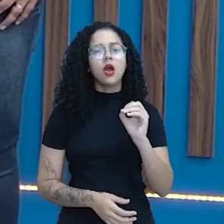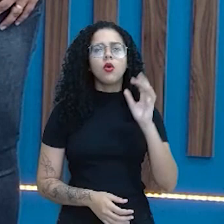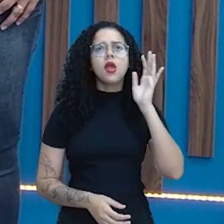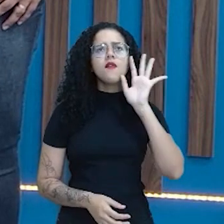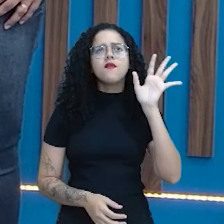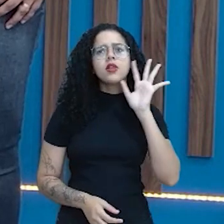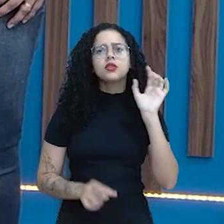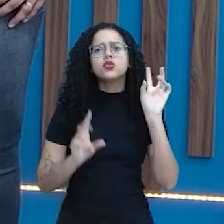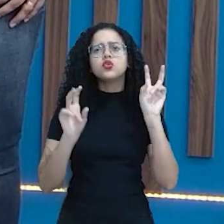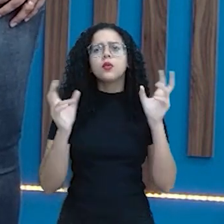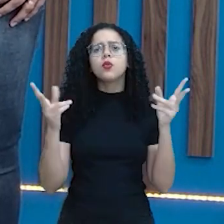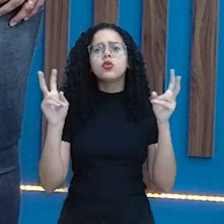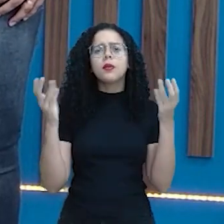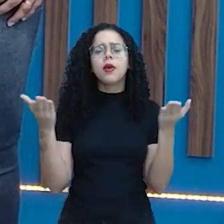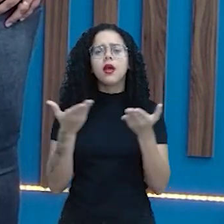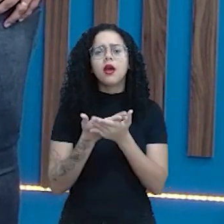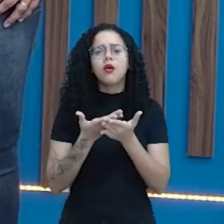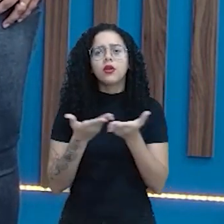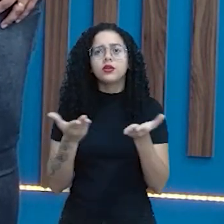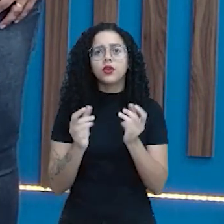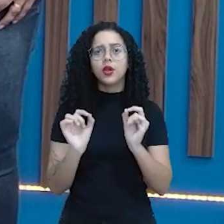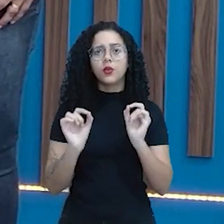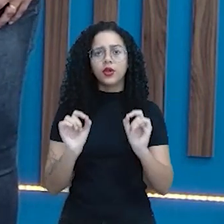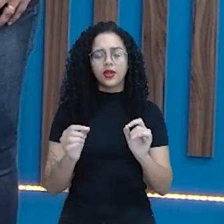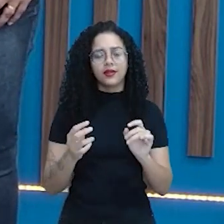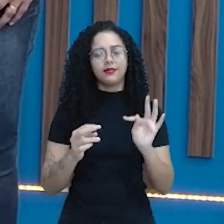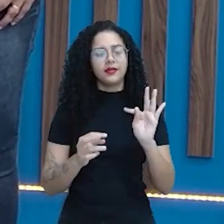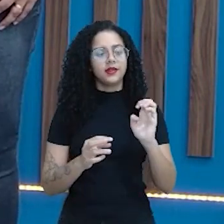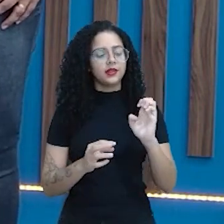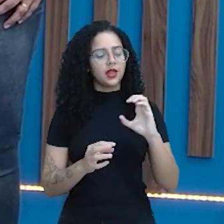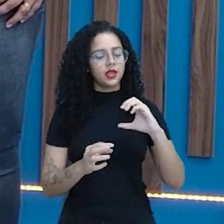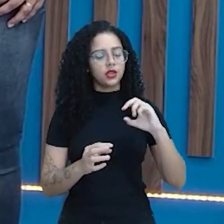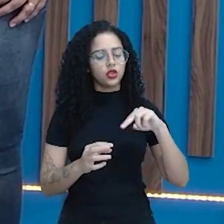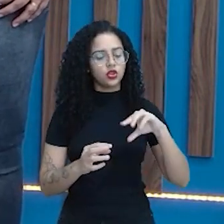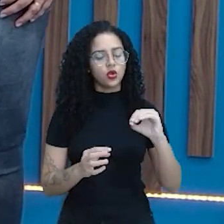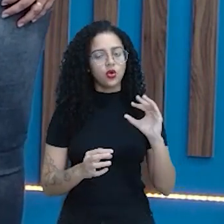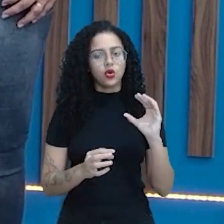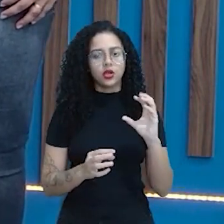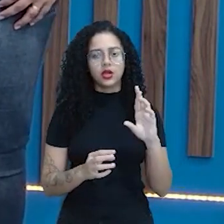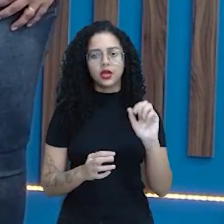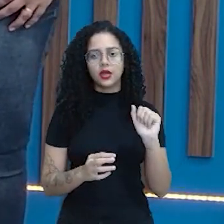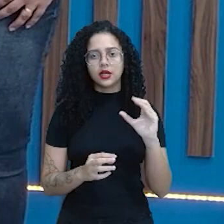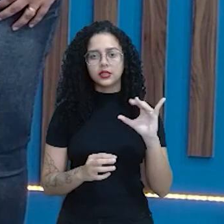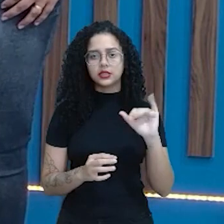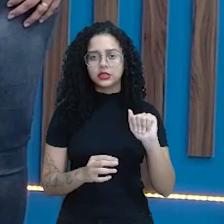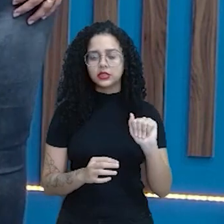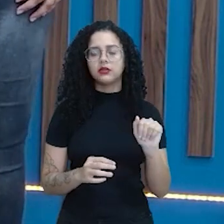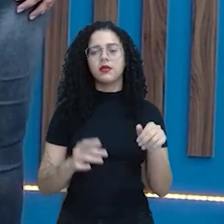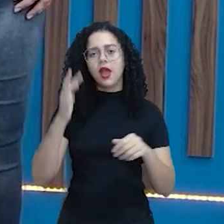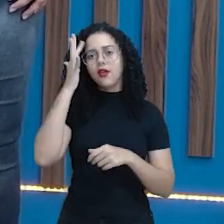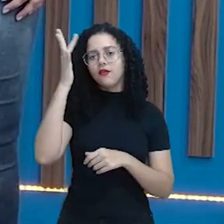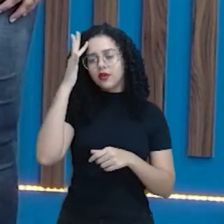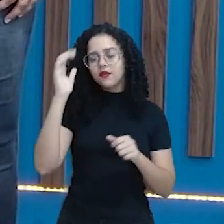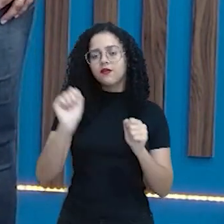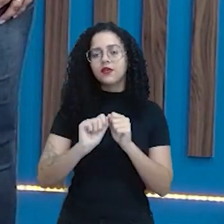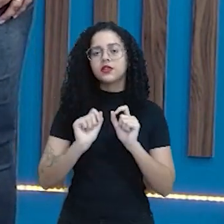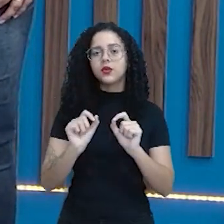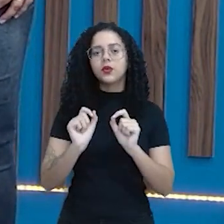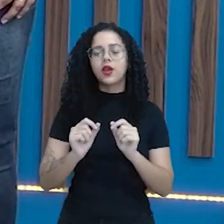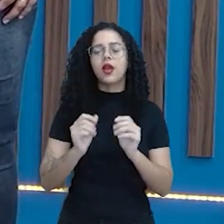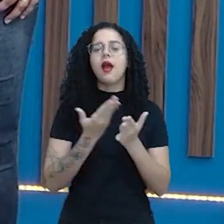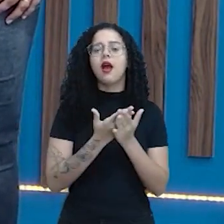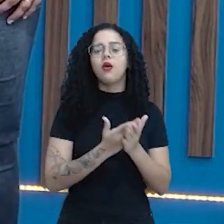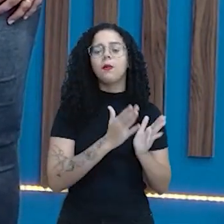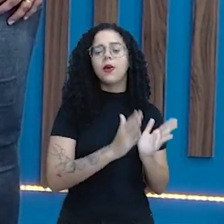refletir sobre o tema da aula da gente, Carla, que é tecnocracia. Porque é aquela reflexão que a gente vai precisar fazer, porque nessa sequência de aulas, né, a gente